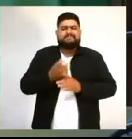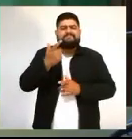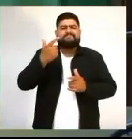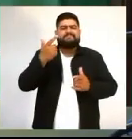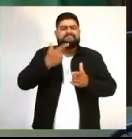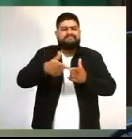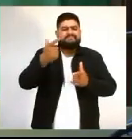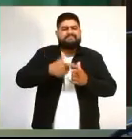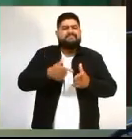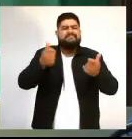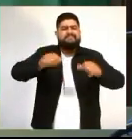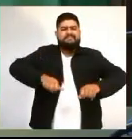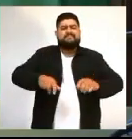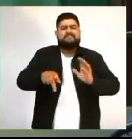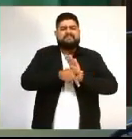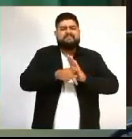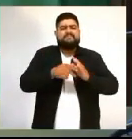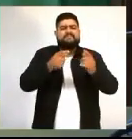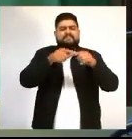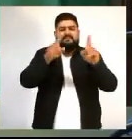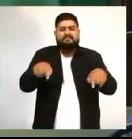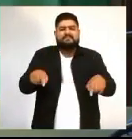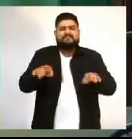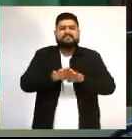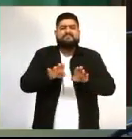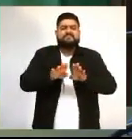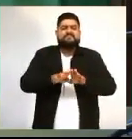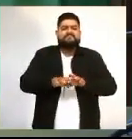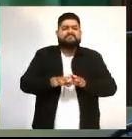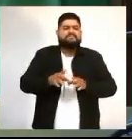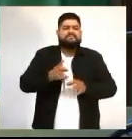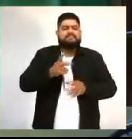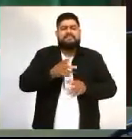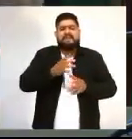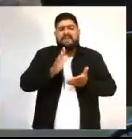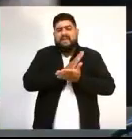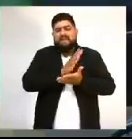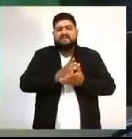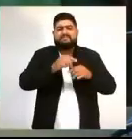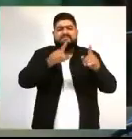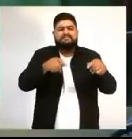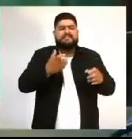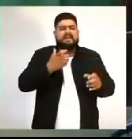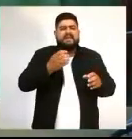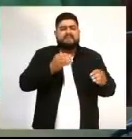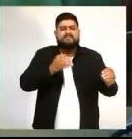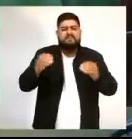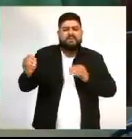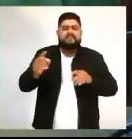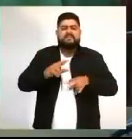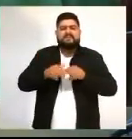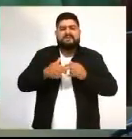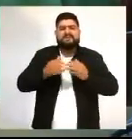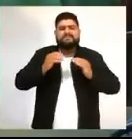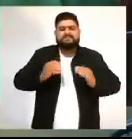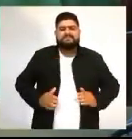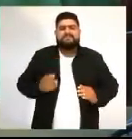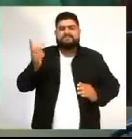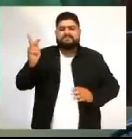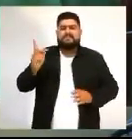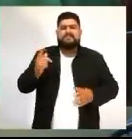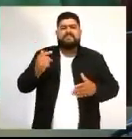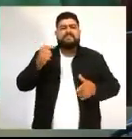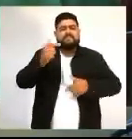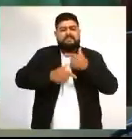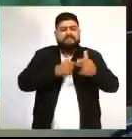entre servidores. É comum servidores querendo ser transferidos para outras residências devido ao comportamento dele. O cargo é do governador, e aí eu